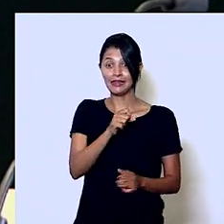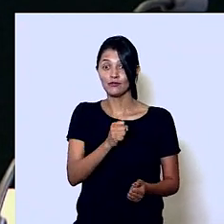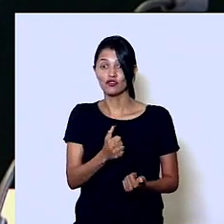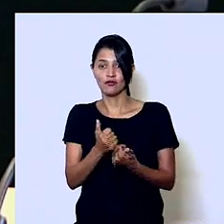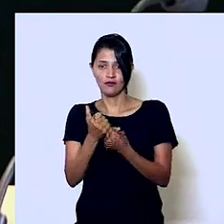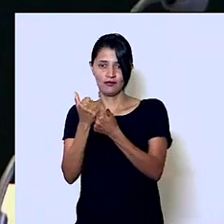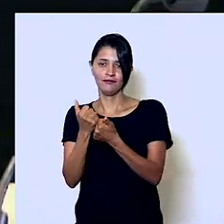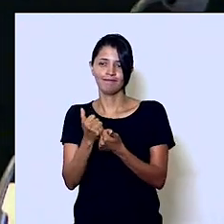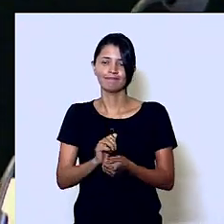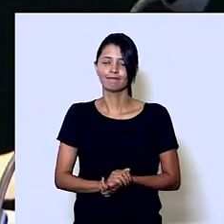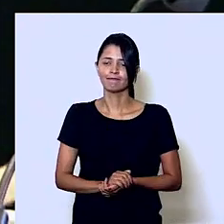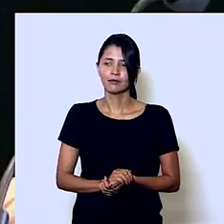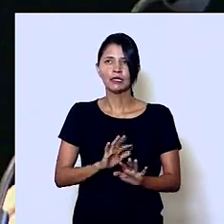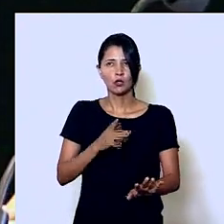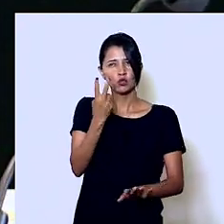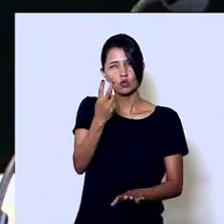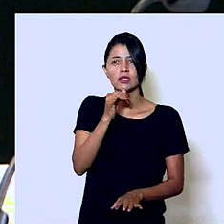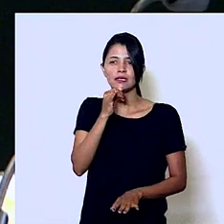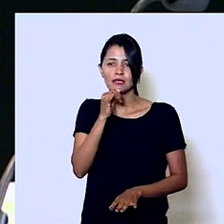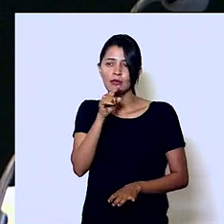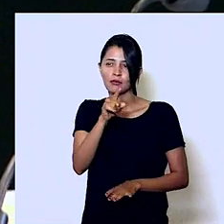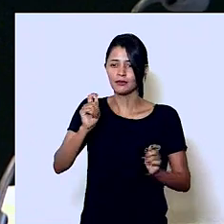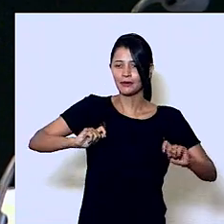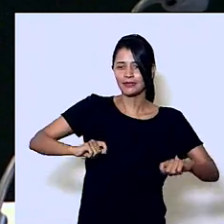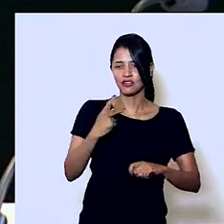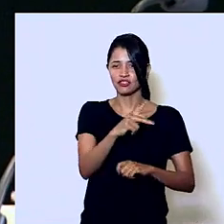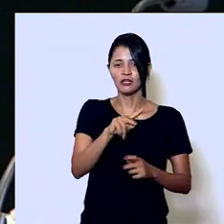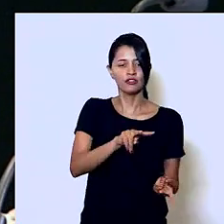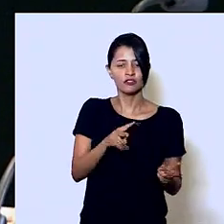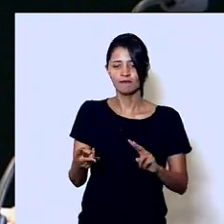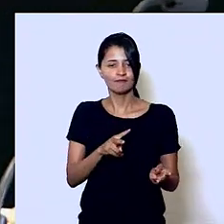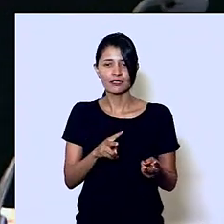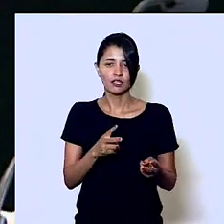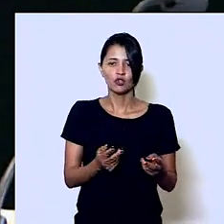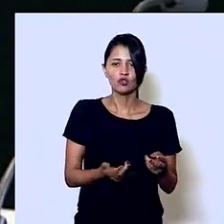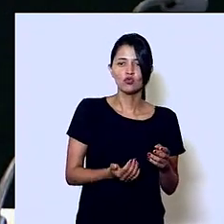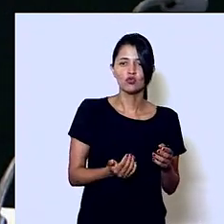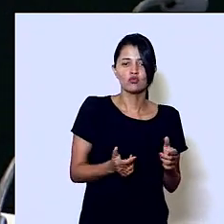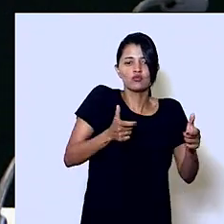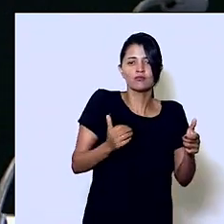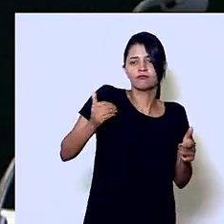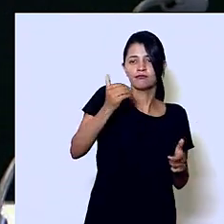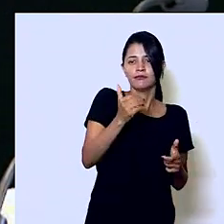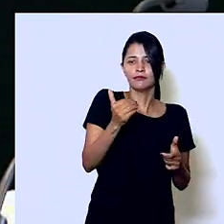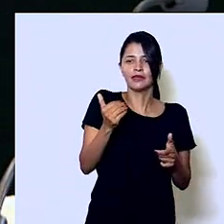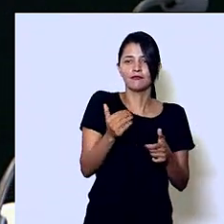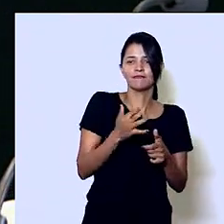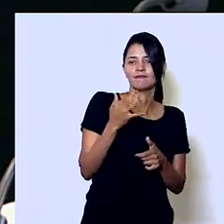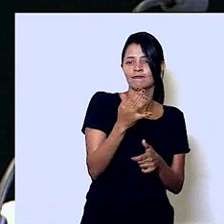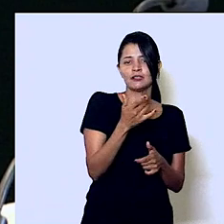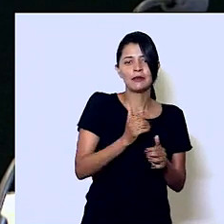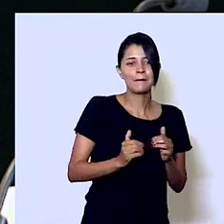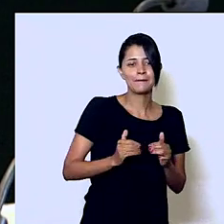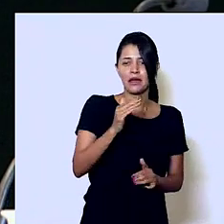para dar dois exemplos dessa capacidade de transitar do grande para o menor, não digo em importância, mas